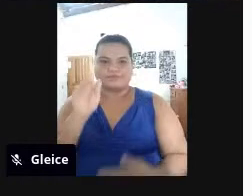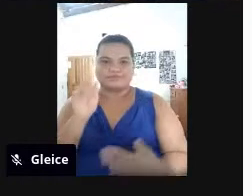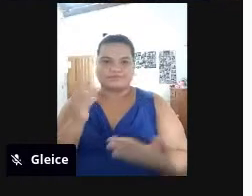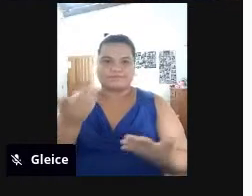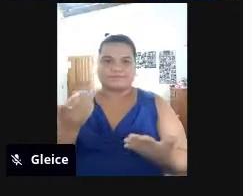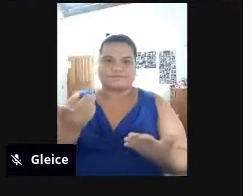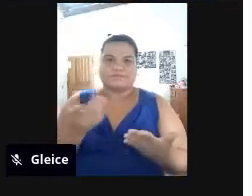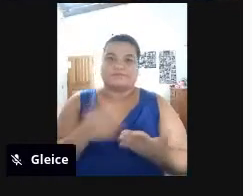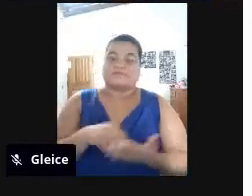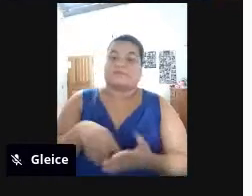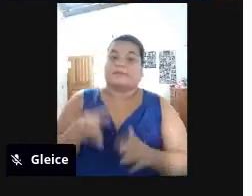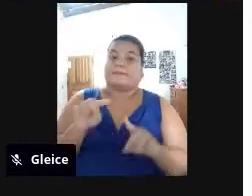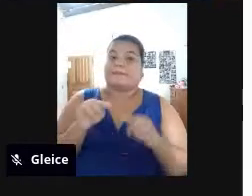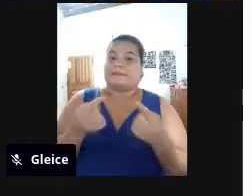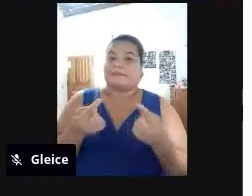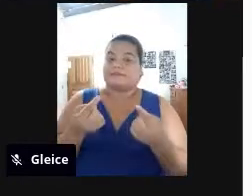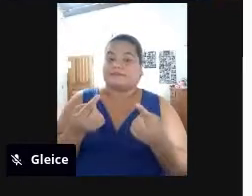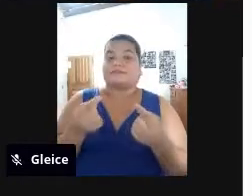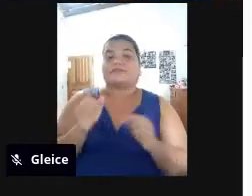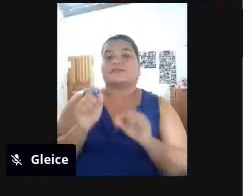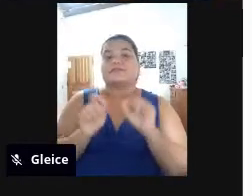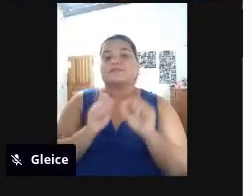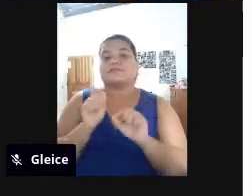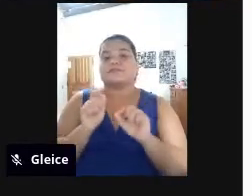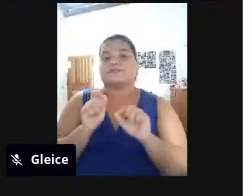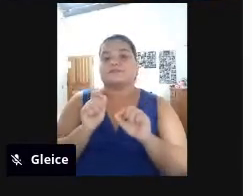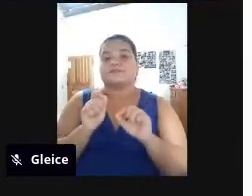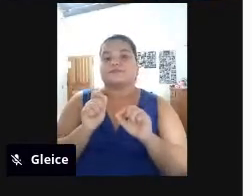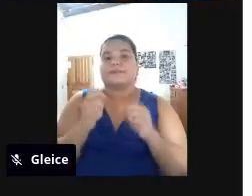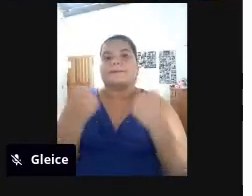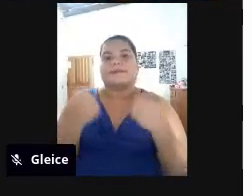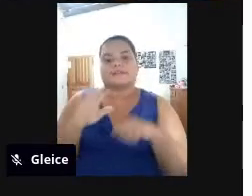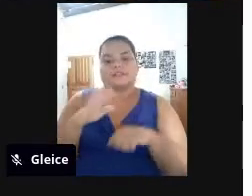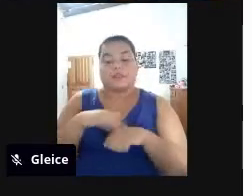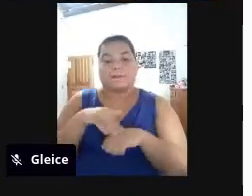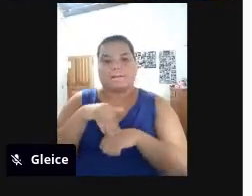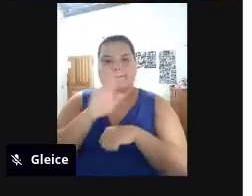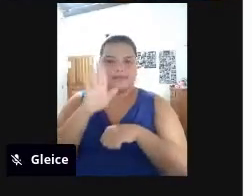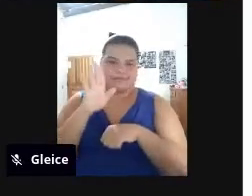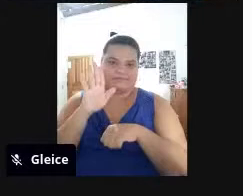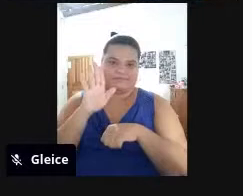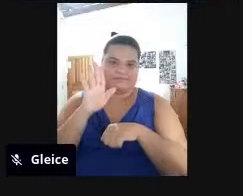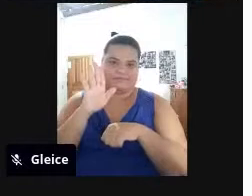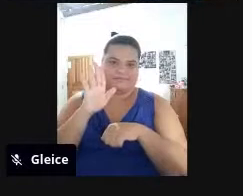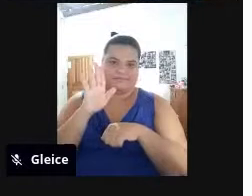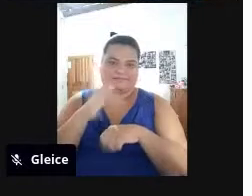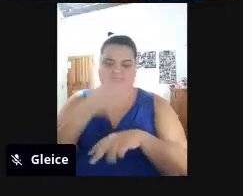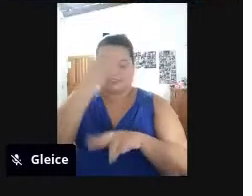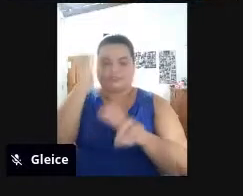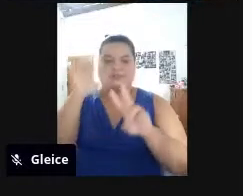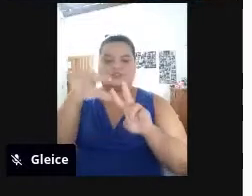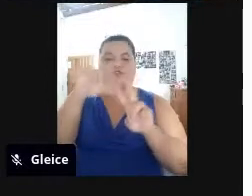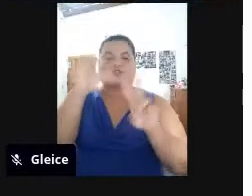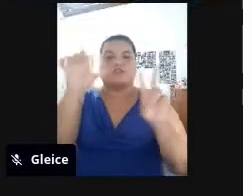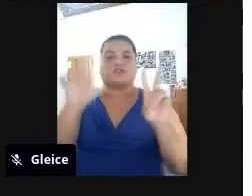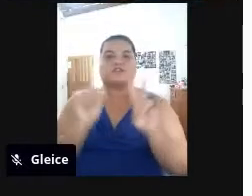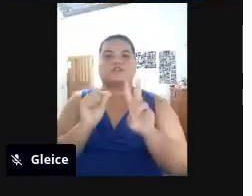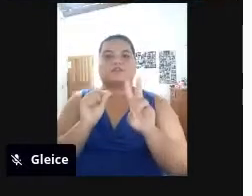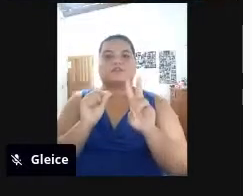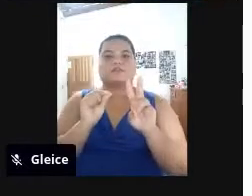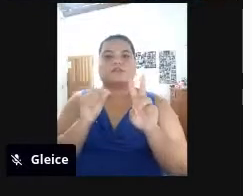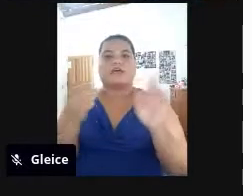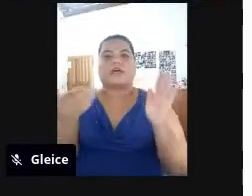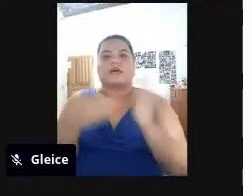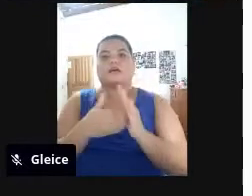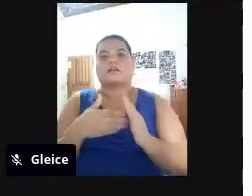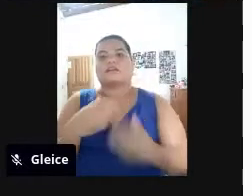a recomendação é que a gente se mantenha na extremidade superior, de 2 gramas de proteína por quilo por